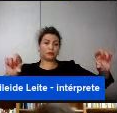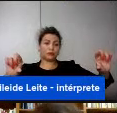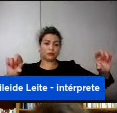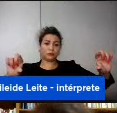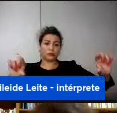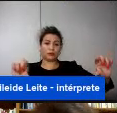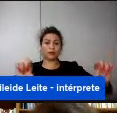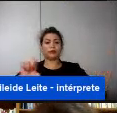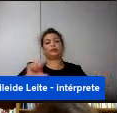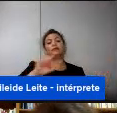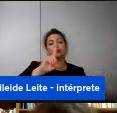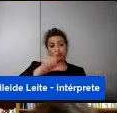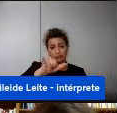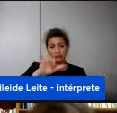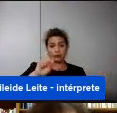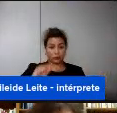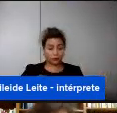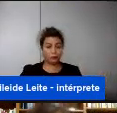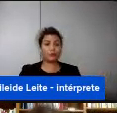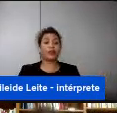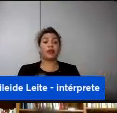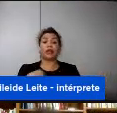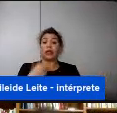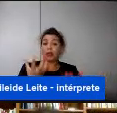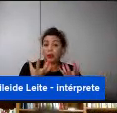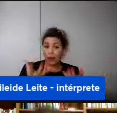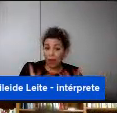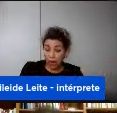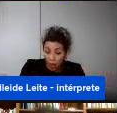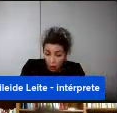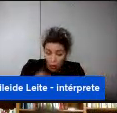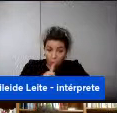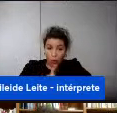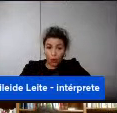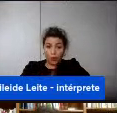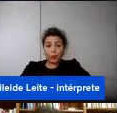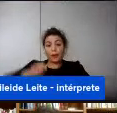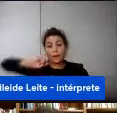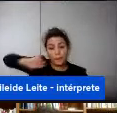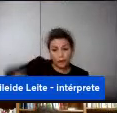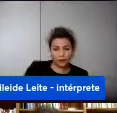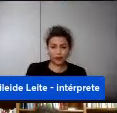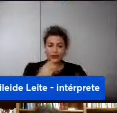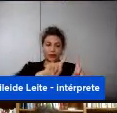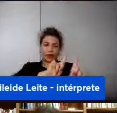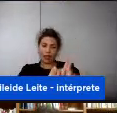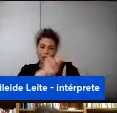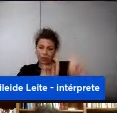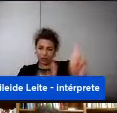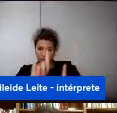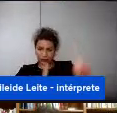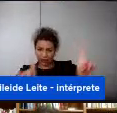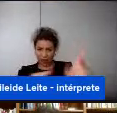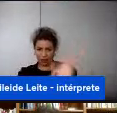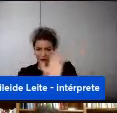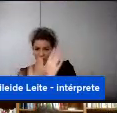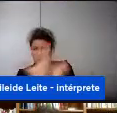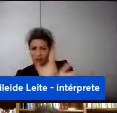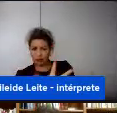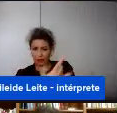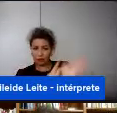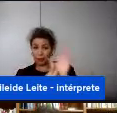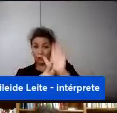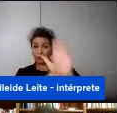do Bayes. Né? E eu quero aqui já aproveitar esse gráfico, que ele está bem, bem